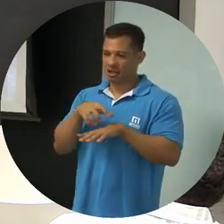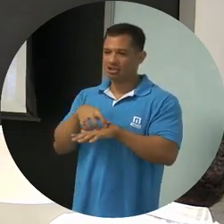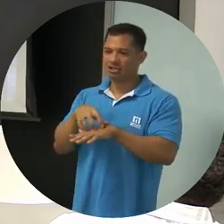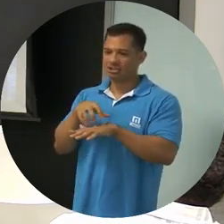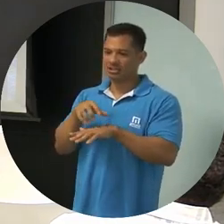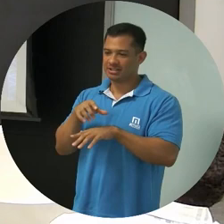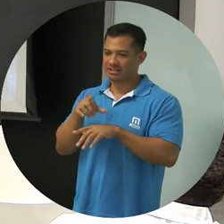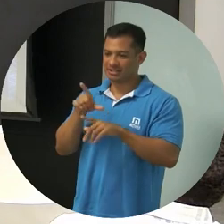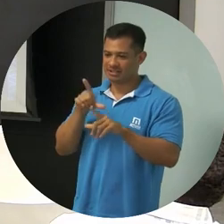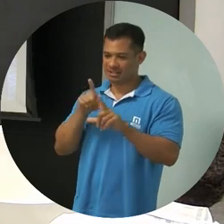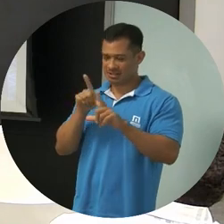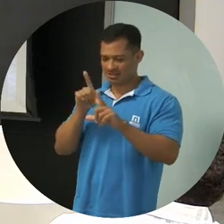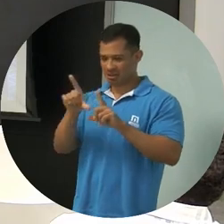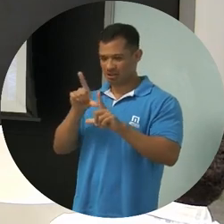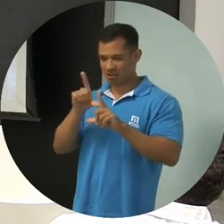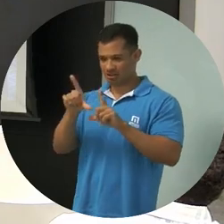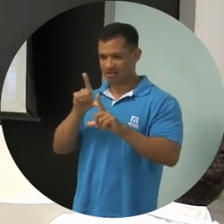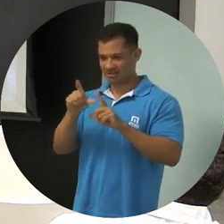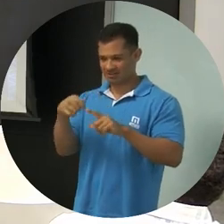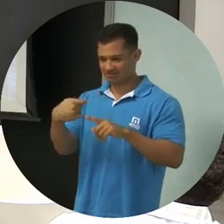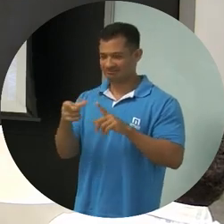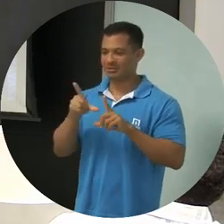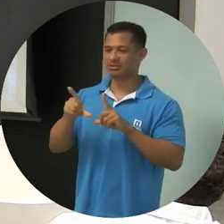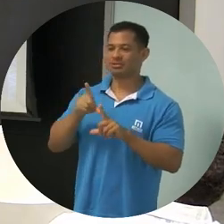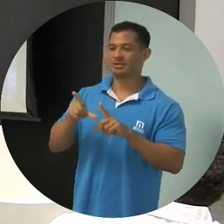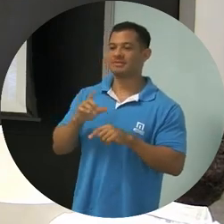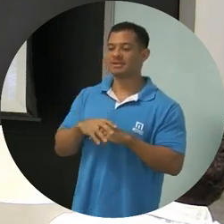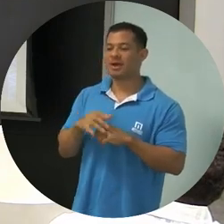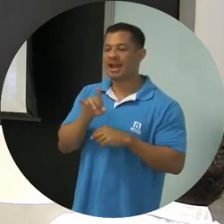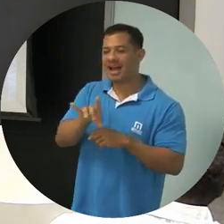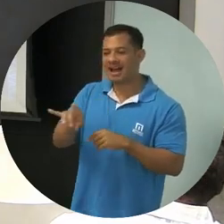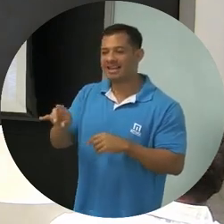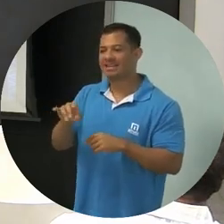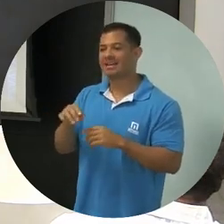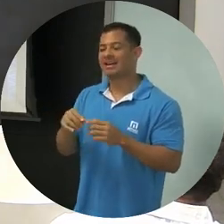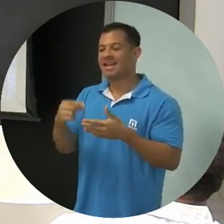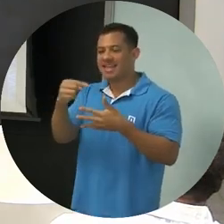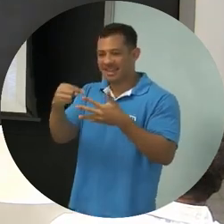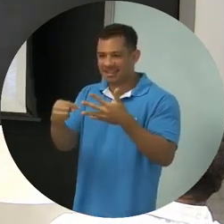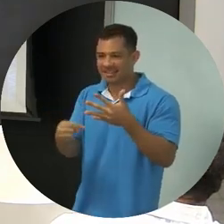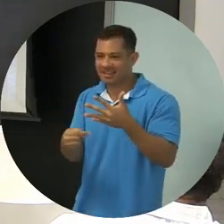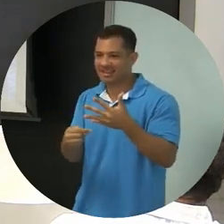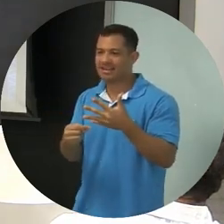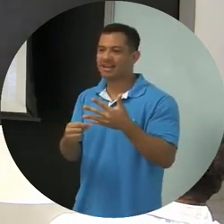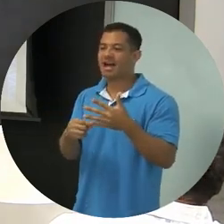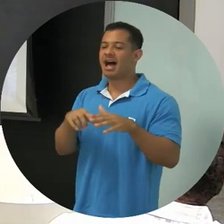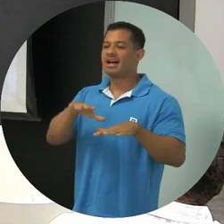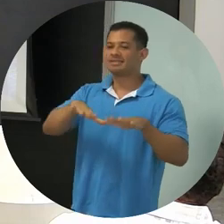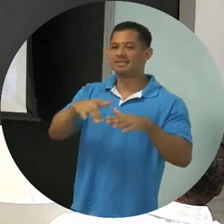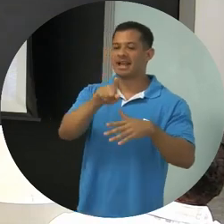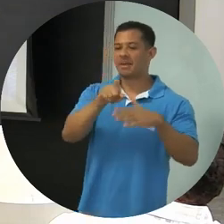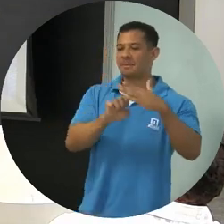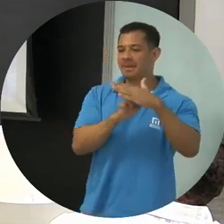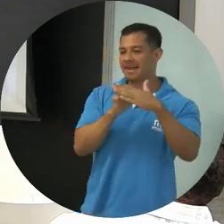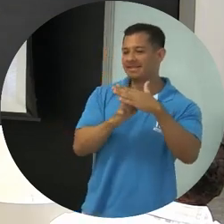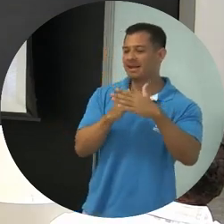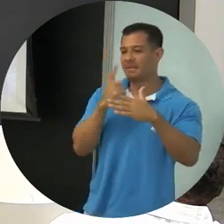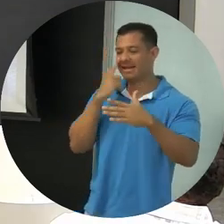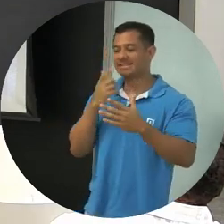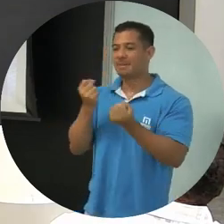não, para cada item desse o cliente dá um peso diferente, as empresas dão um peso